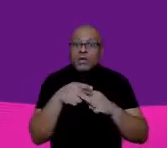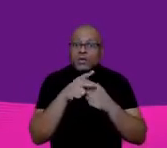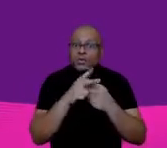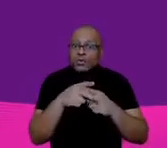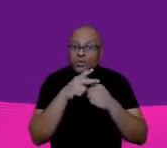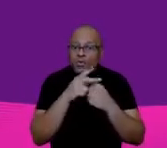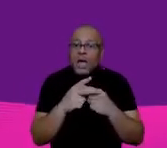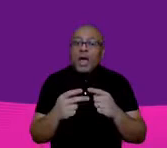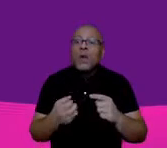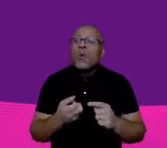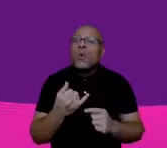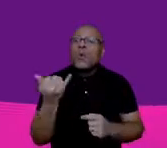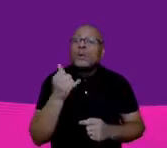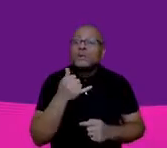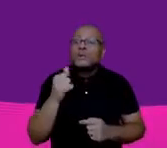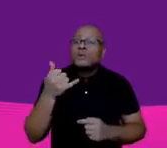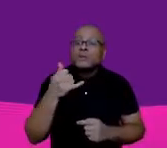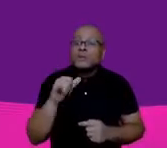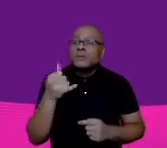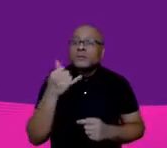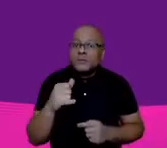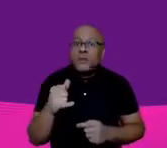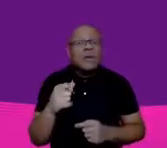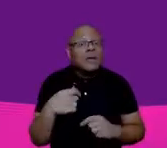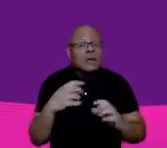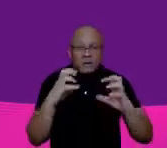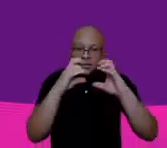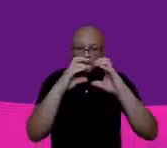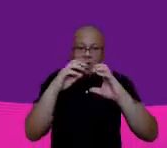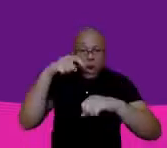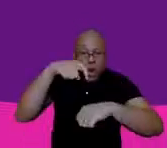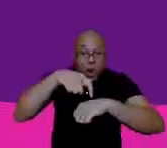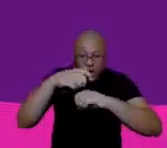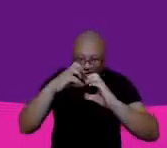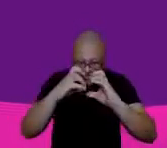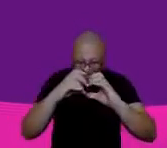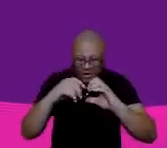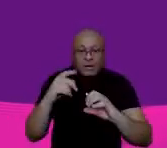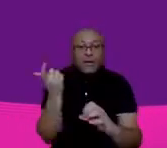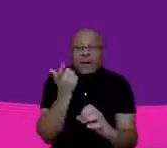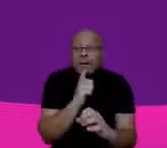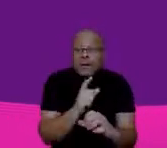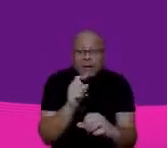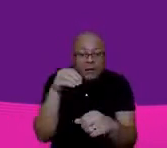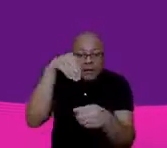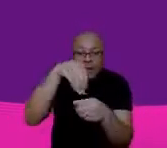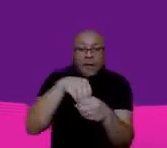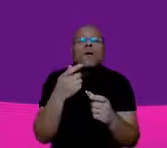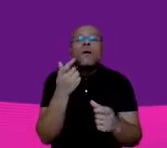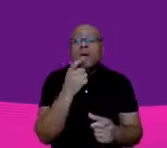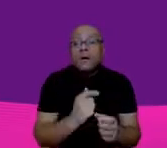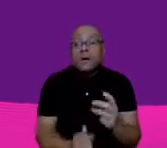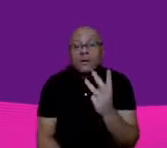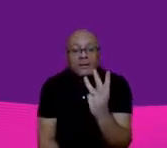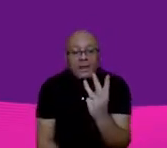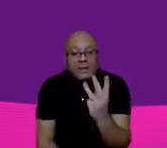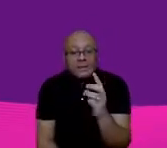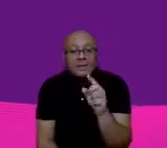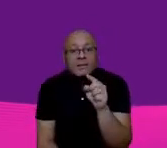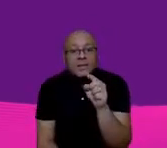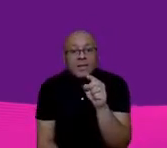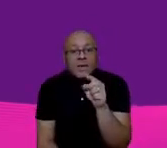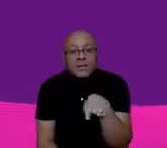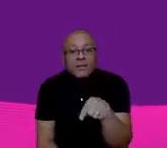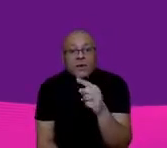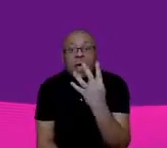frequência chega justamente no núcleo. Para vocês terem uma ideia, a região ali que a gente entrega tem 3, 4 milímetros de